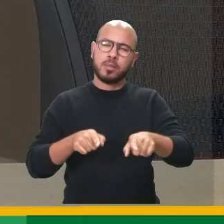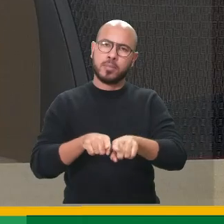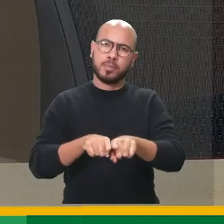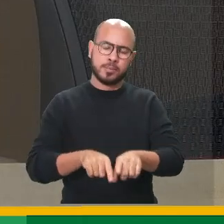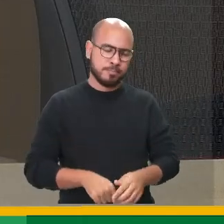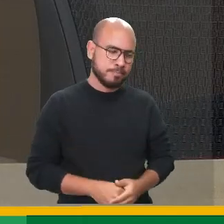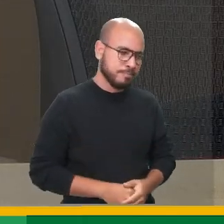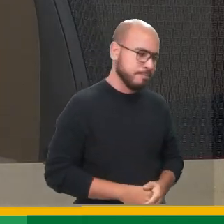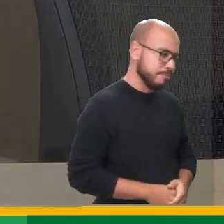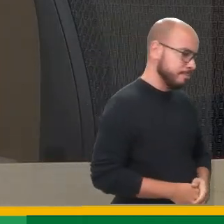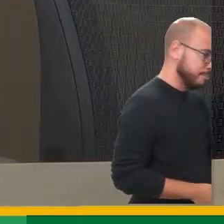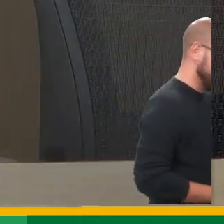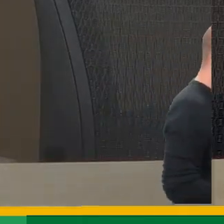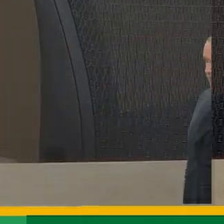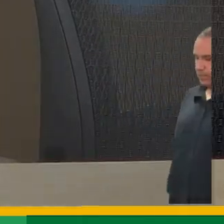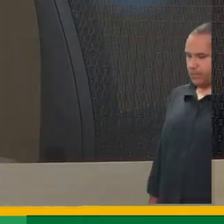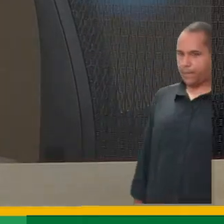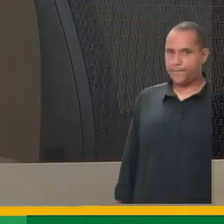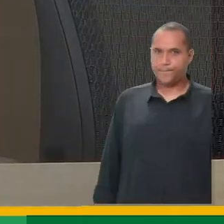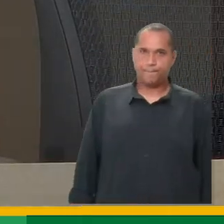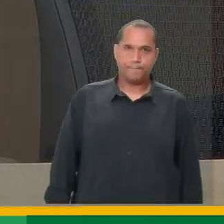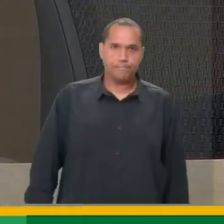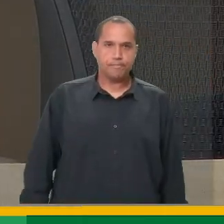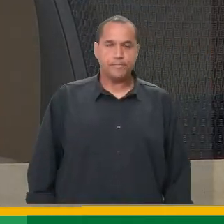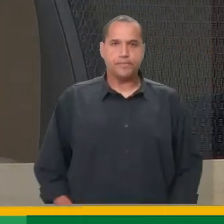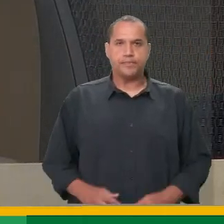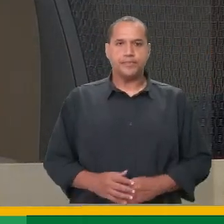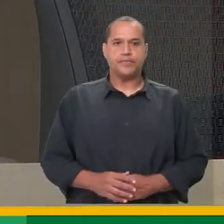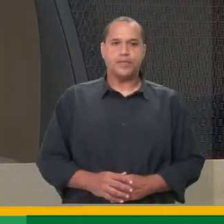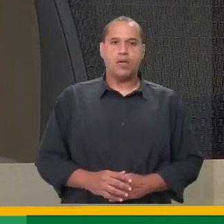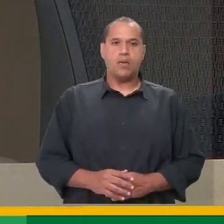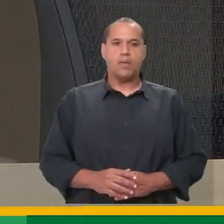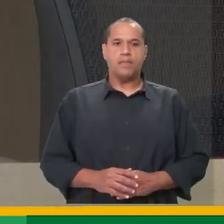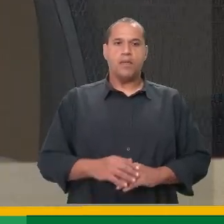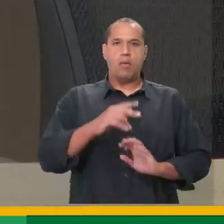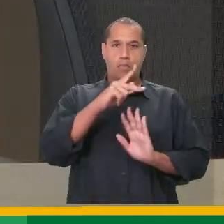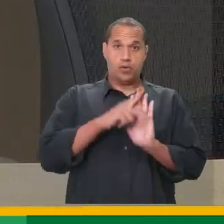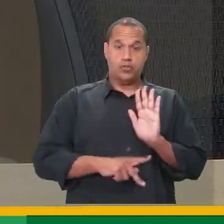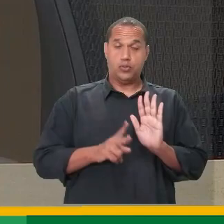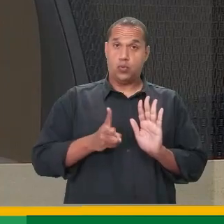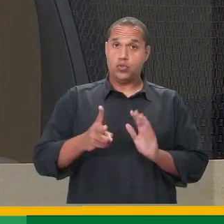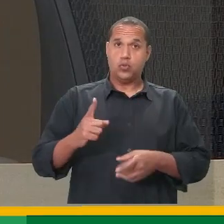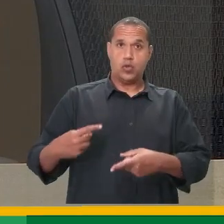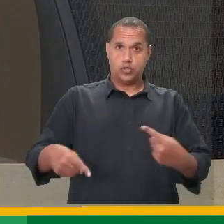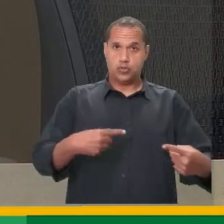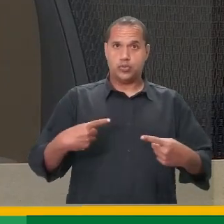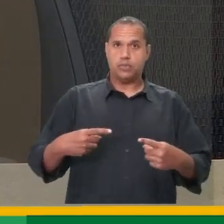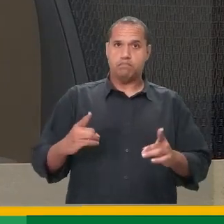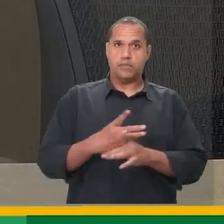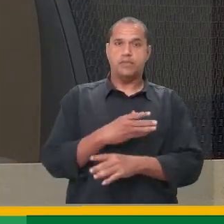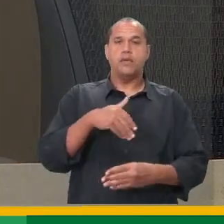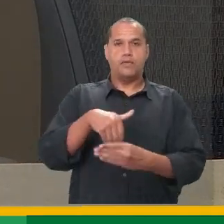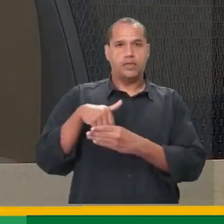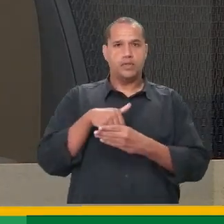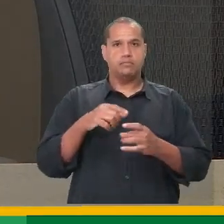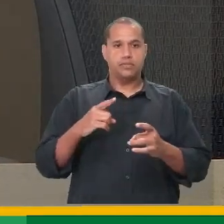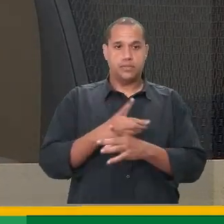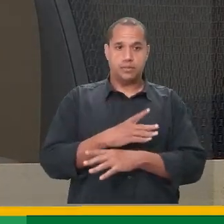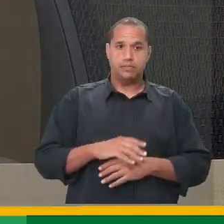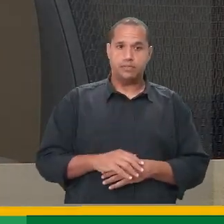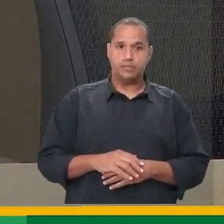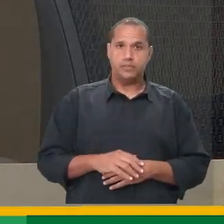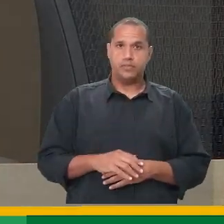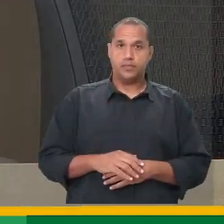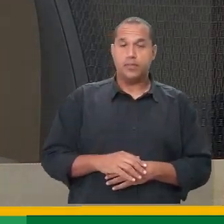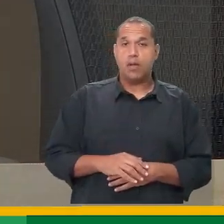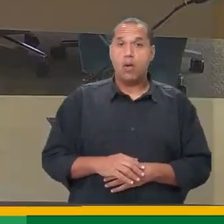Presidente o projeto Continua em discussão encerrada a discussão em votação encerrada a votação os parlamentares que Concorde comp